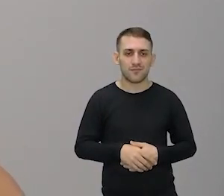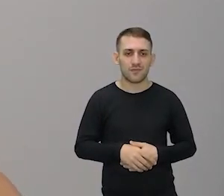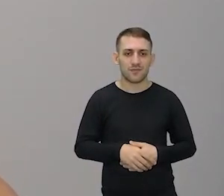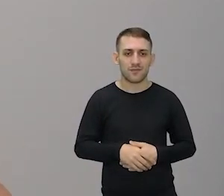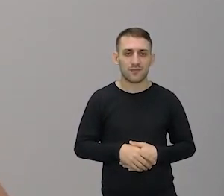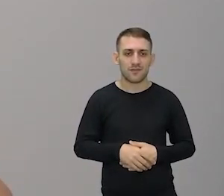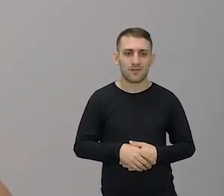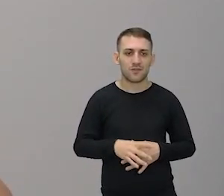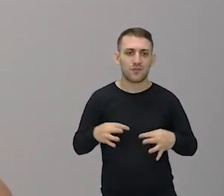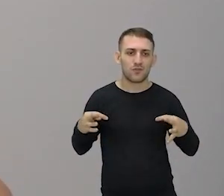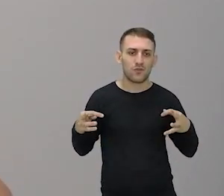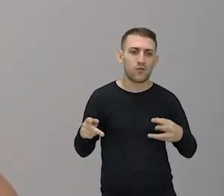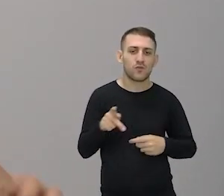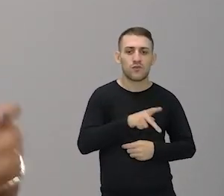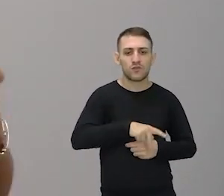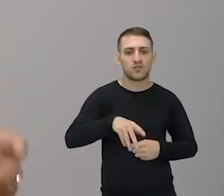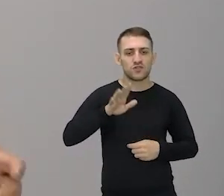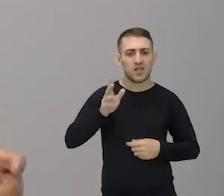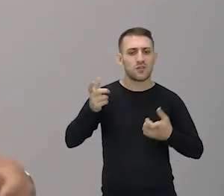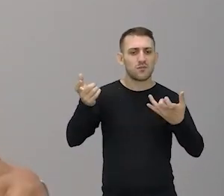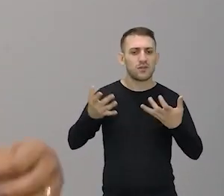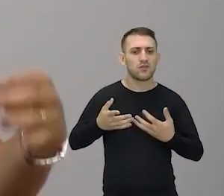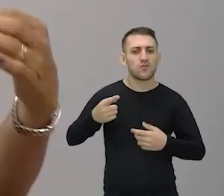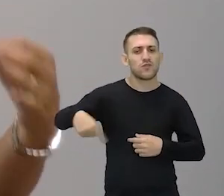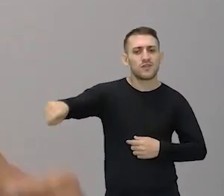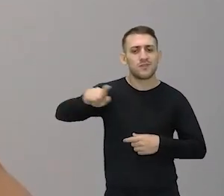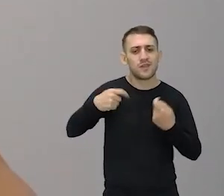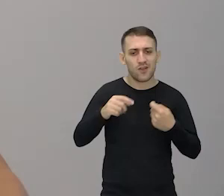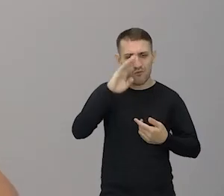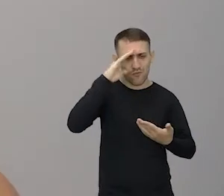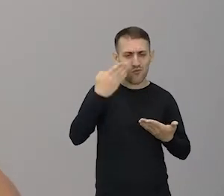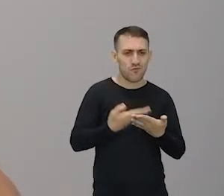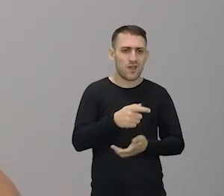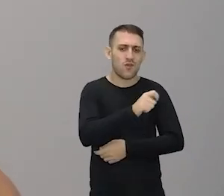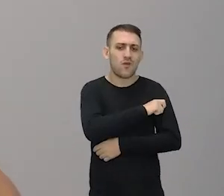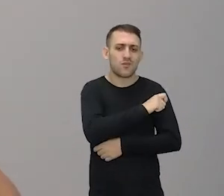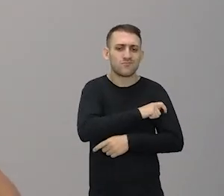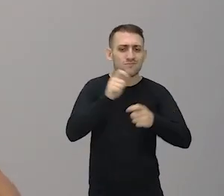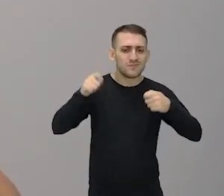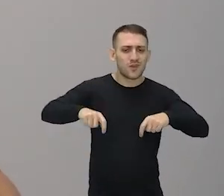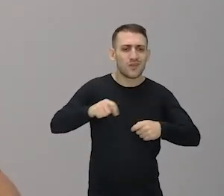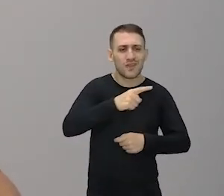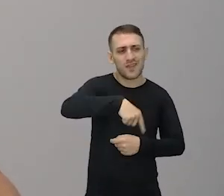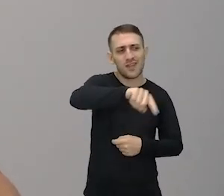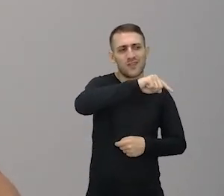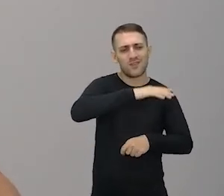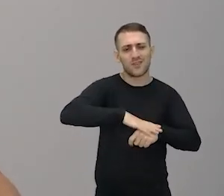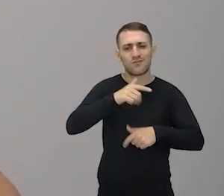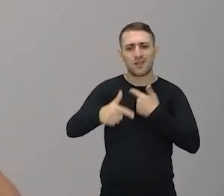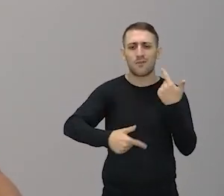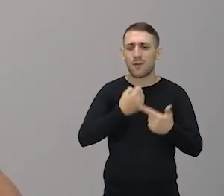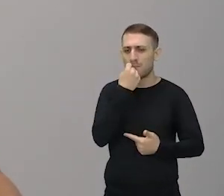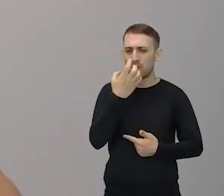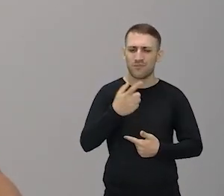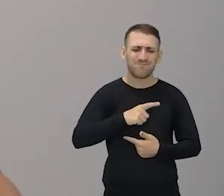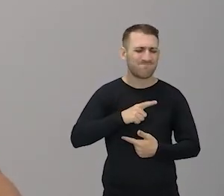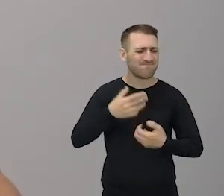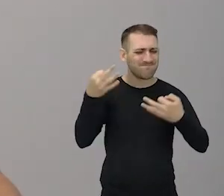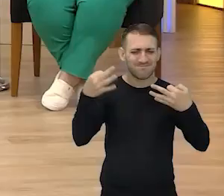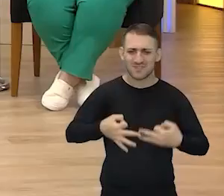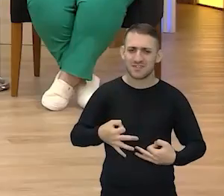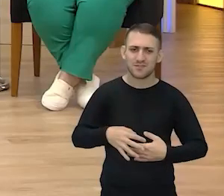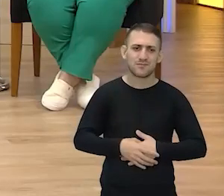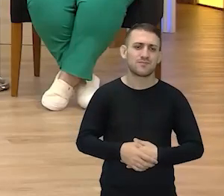professores Fernando e Antônio, né? Confiem que sairão ótimos trabalhos, tenham certeza.